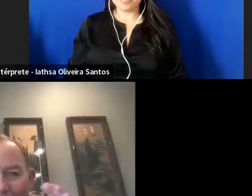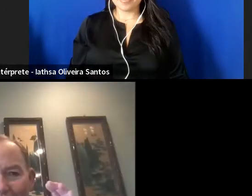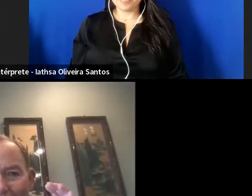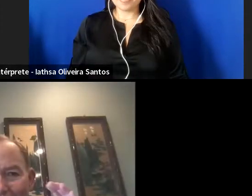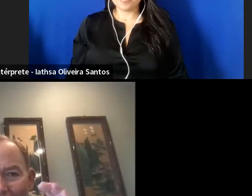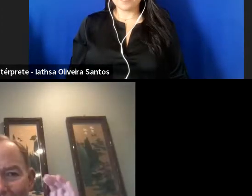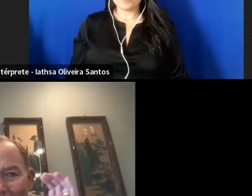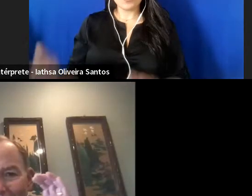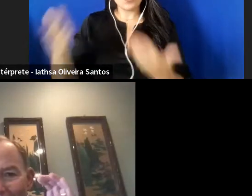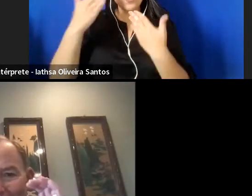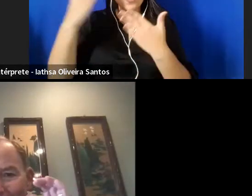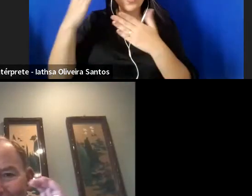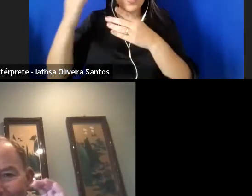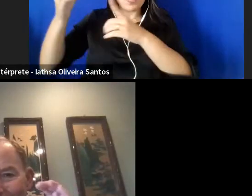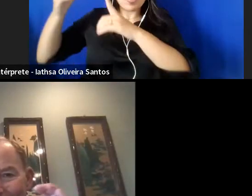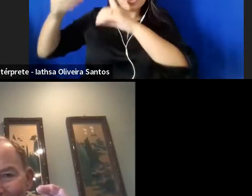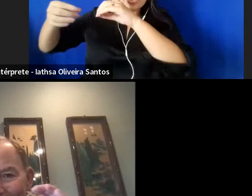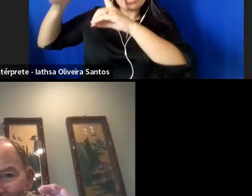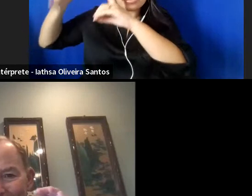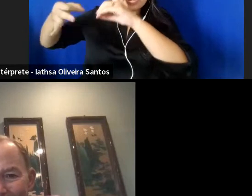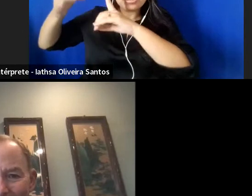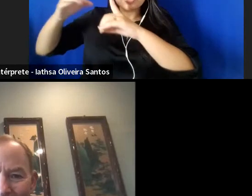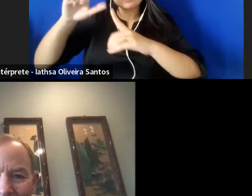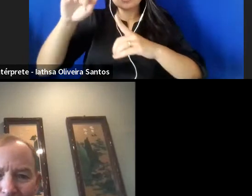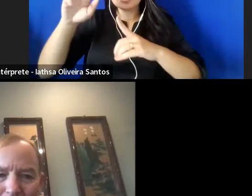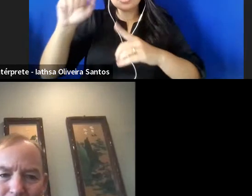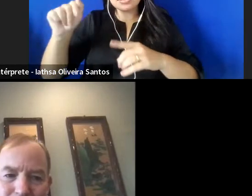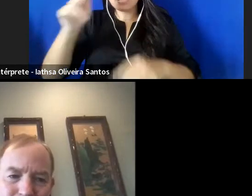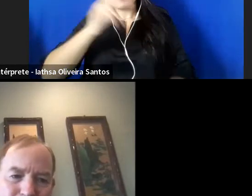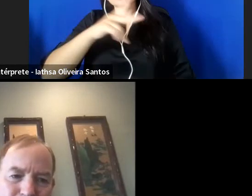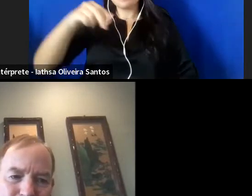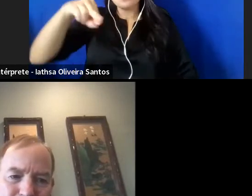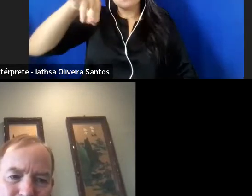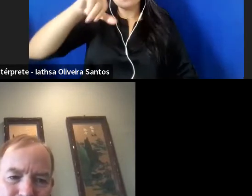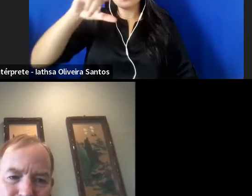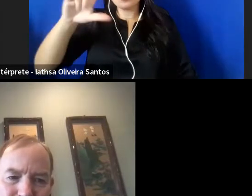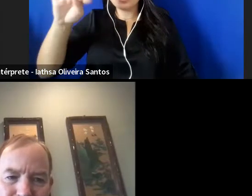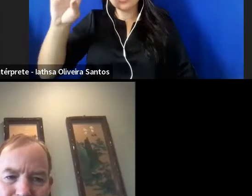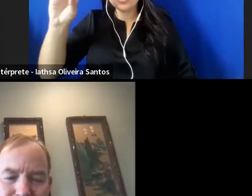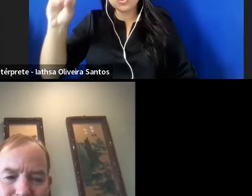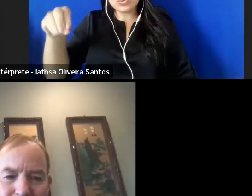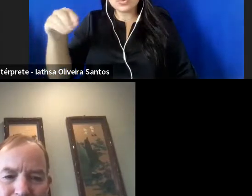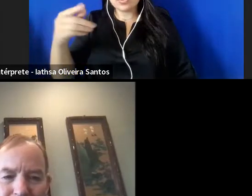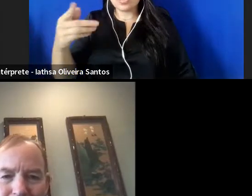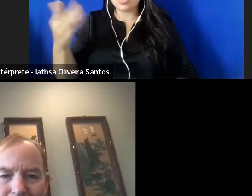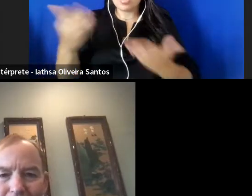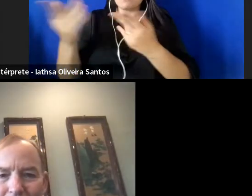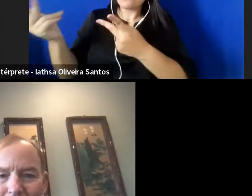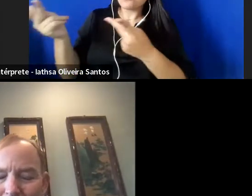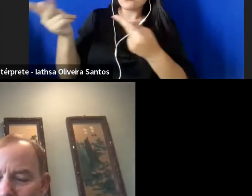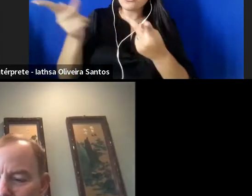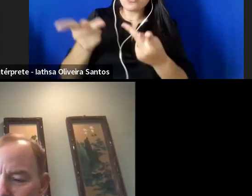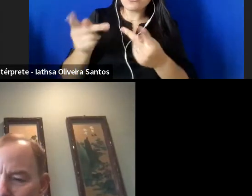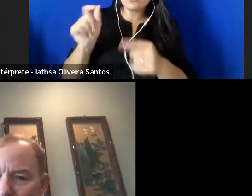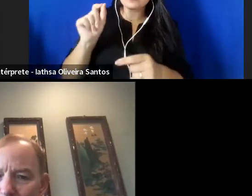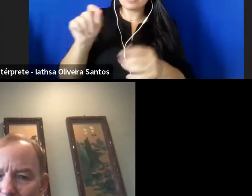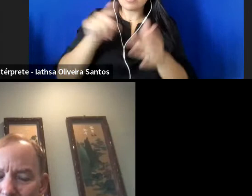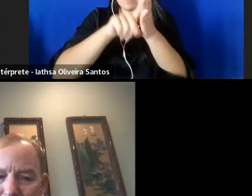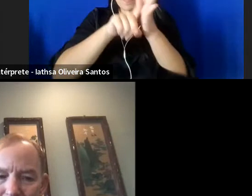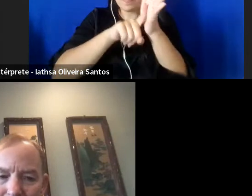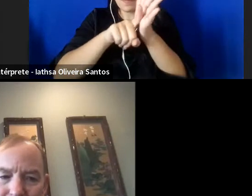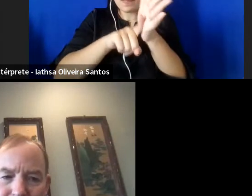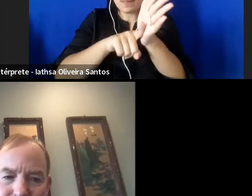Obrigada, desembargador César. Obrigada, professor Milton. Agora eu gostaria de chamar as pesquisadoras